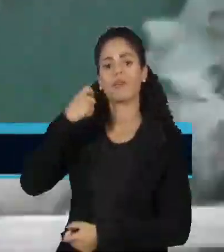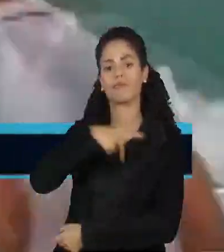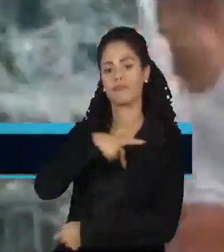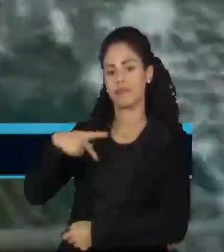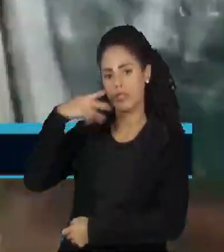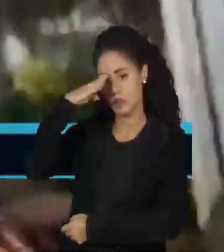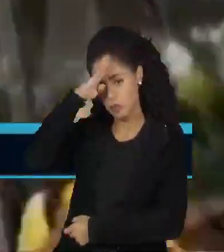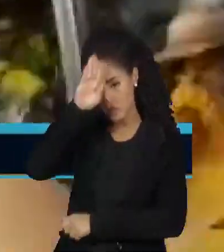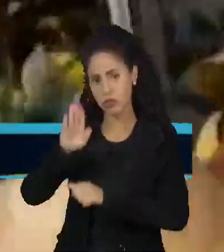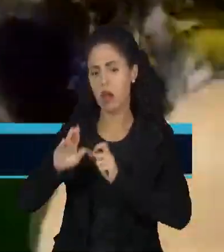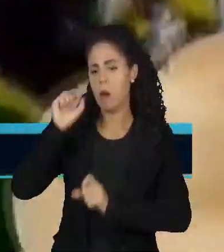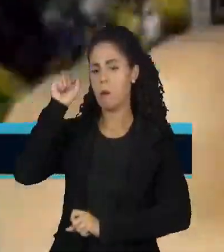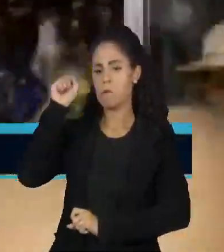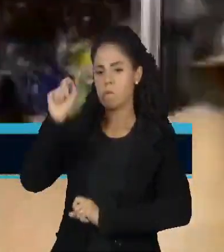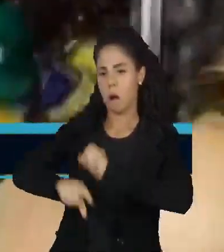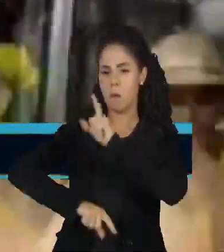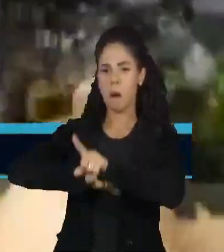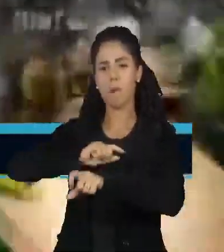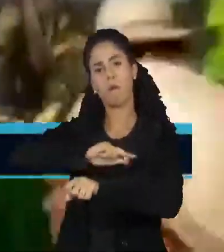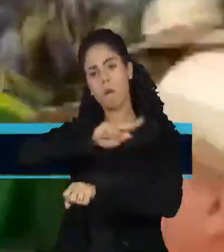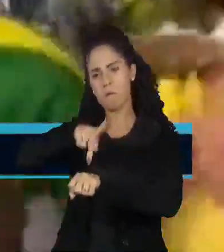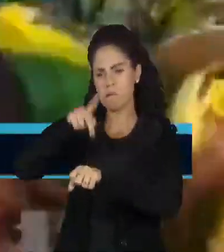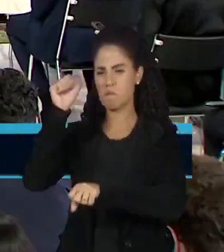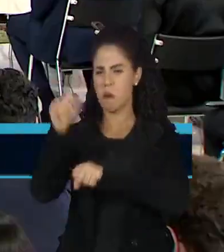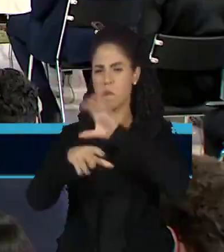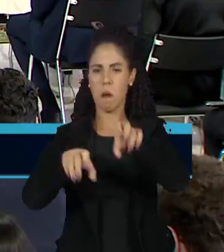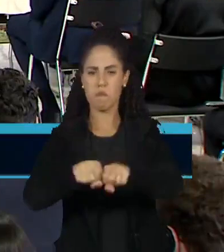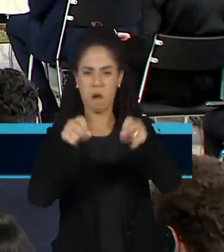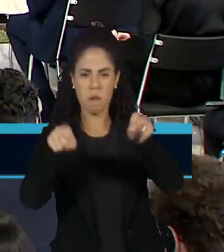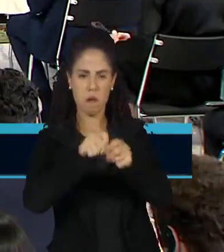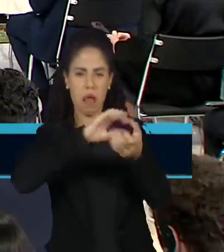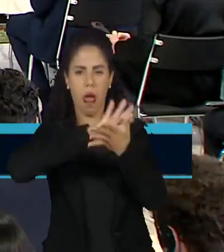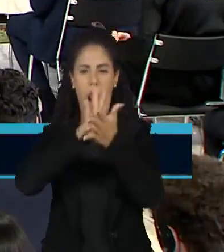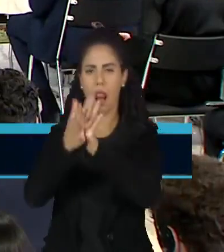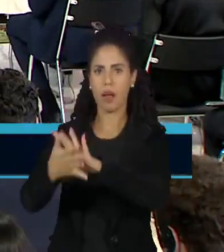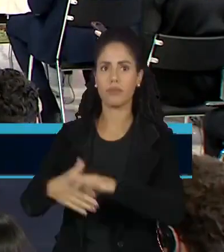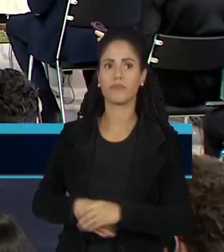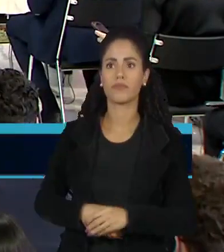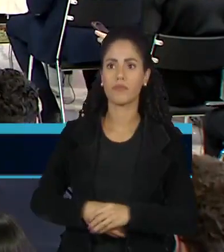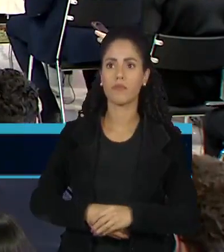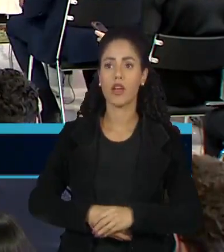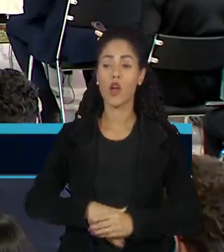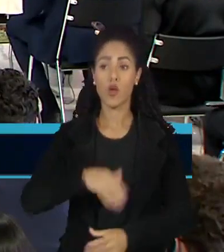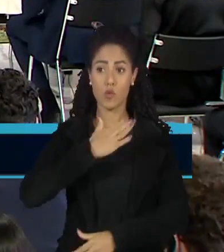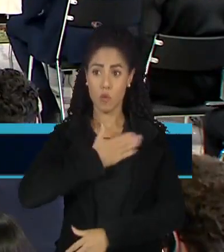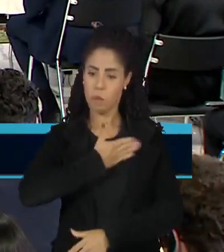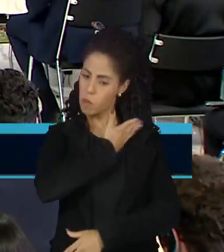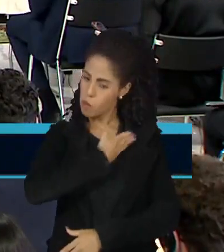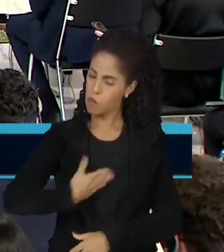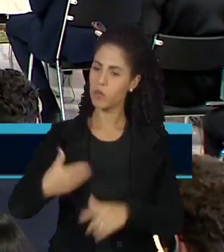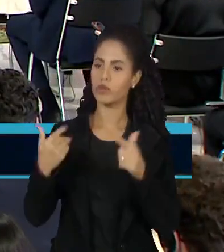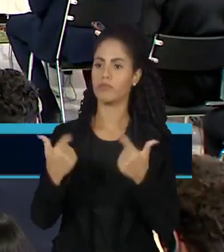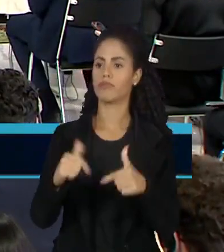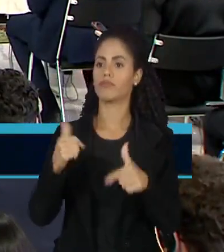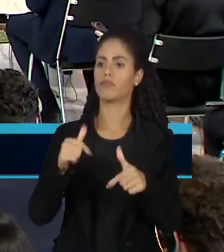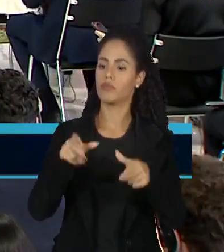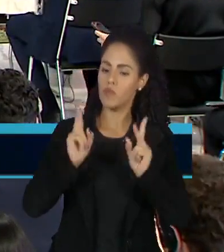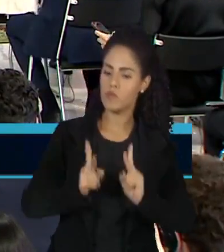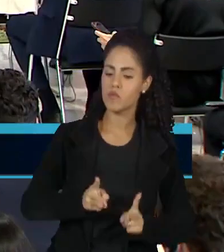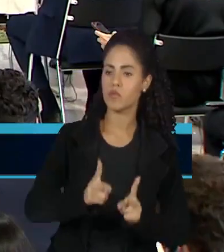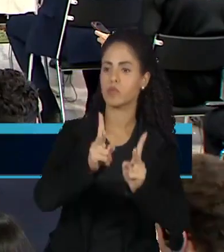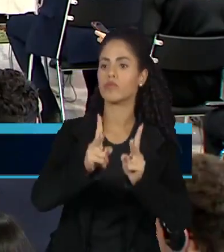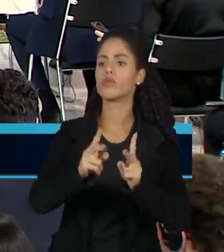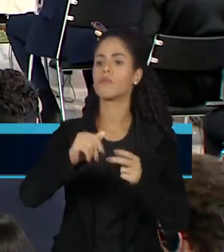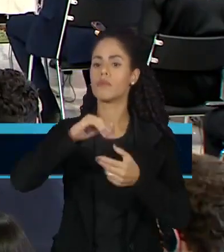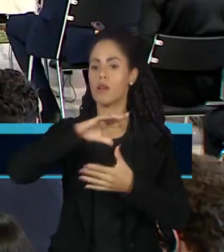Bolsonaro depredaram prédios públicos em Brasília. Meu governo seguirá trabalhando com afinco para que a